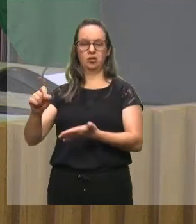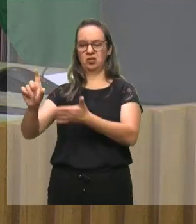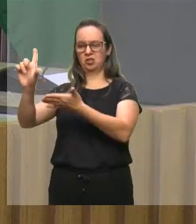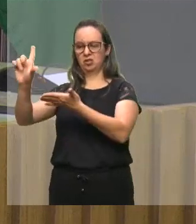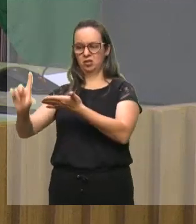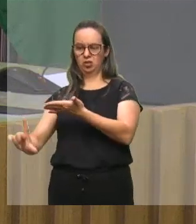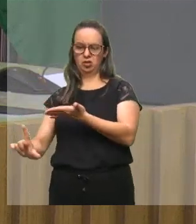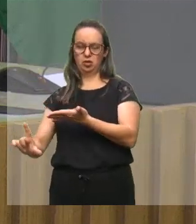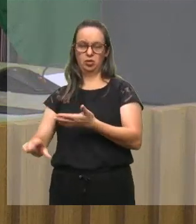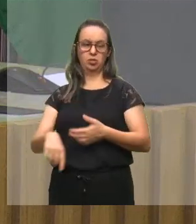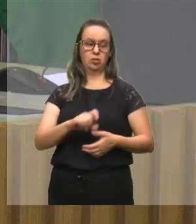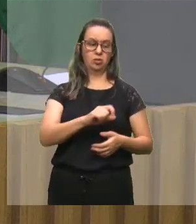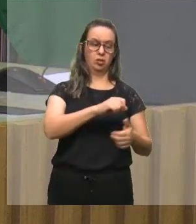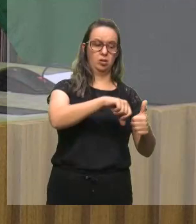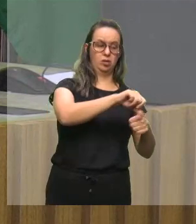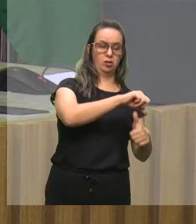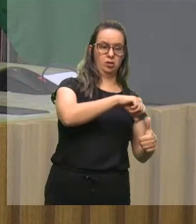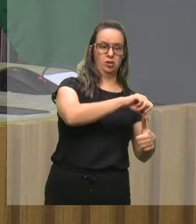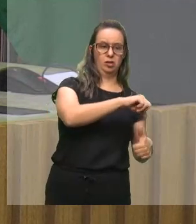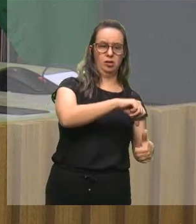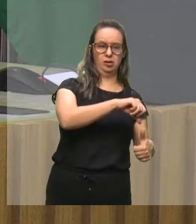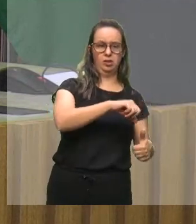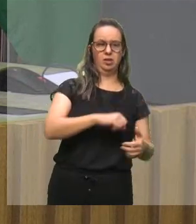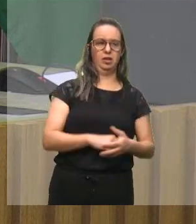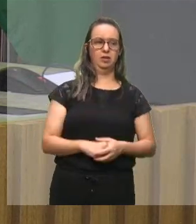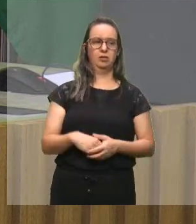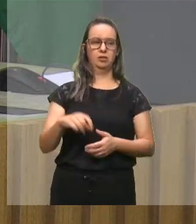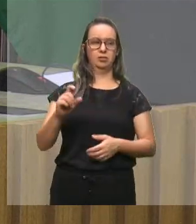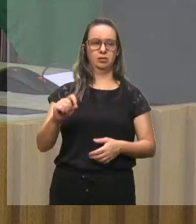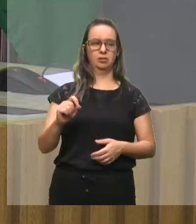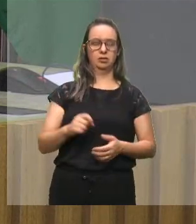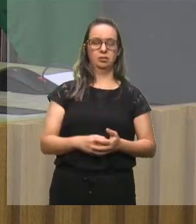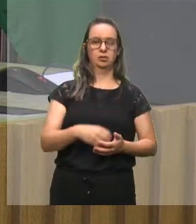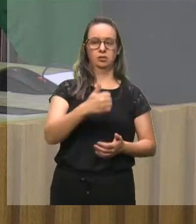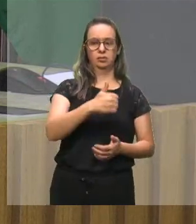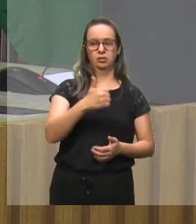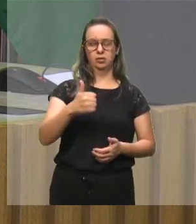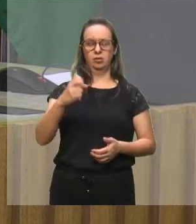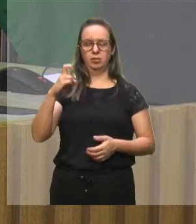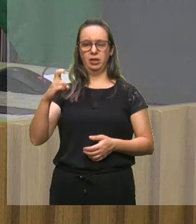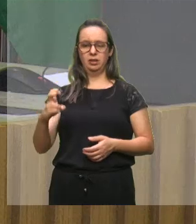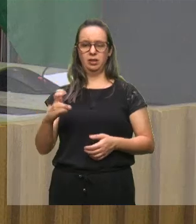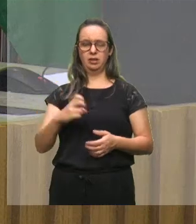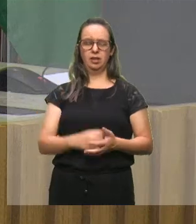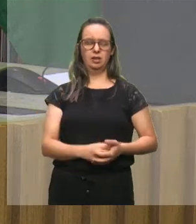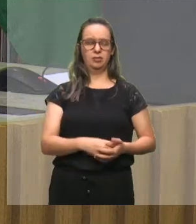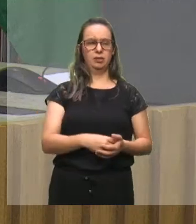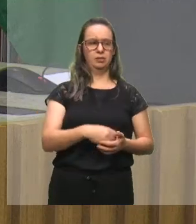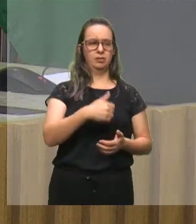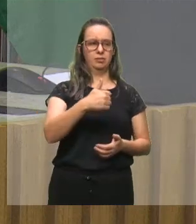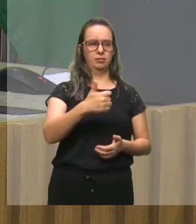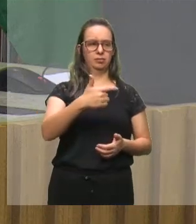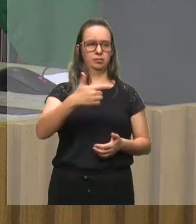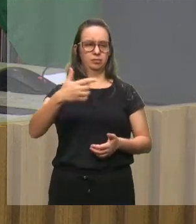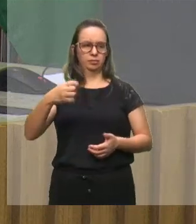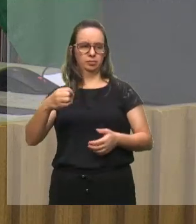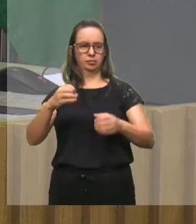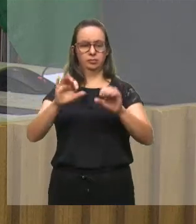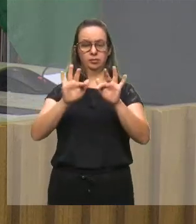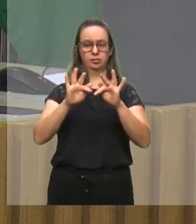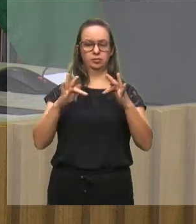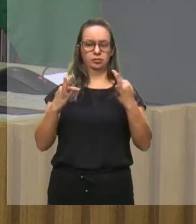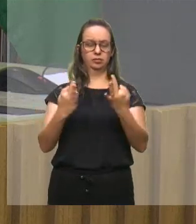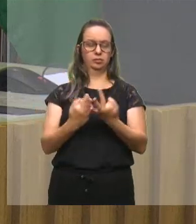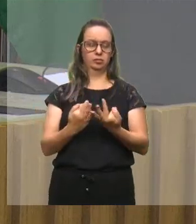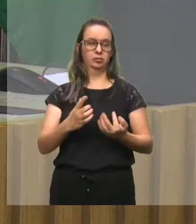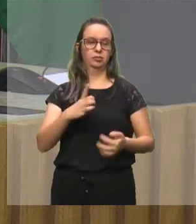lixo. E é disso que 115 a 120 famílias sobrevivem na cooperativa. Então, eu acho que é um